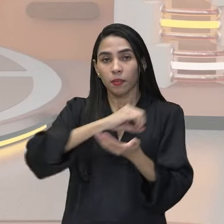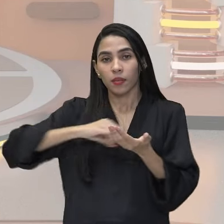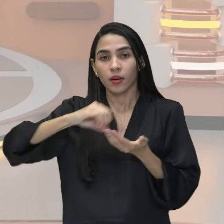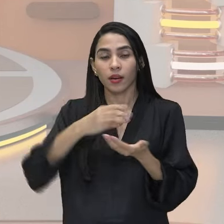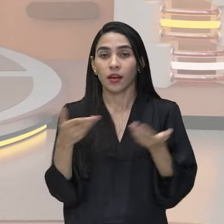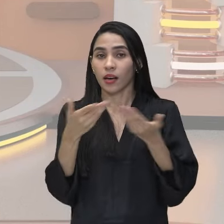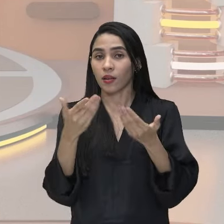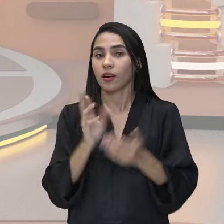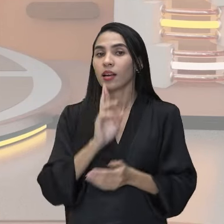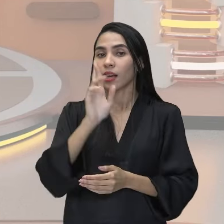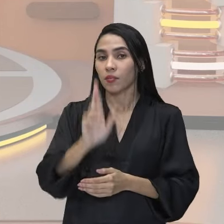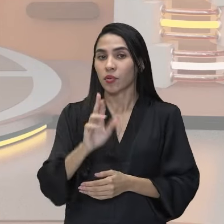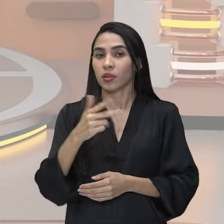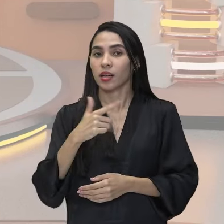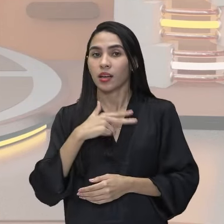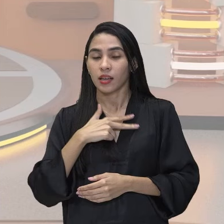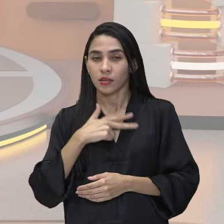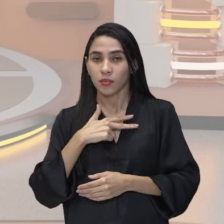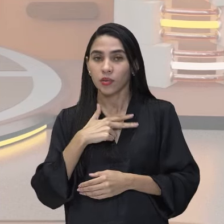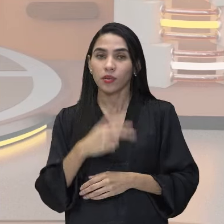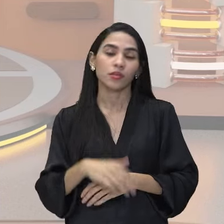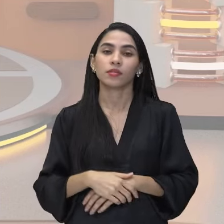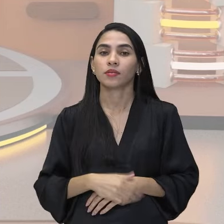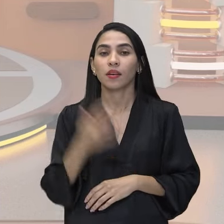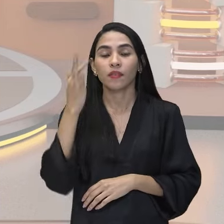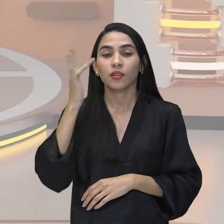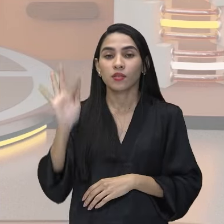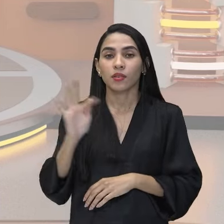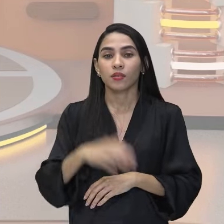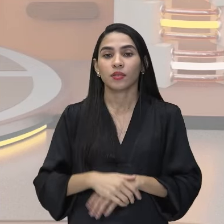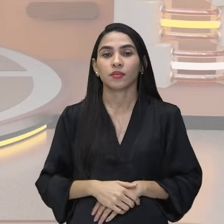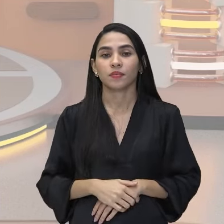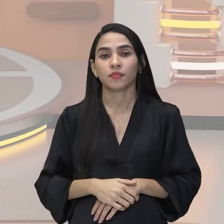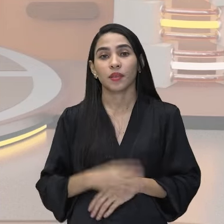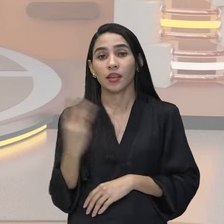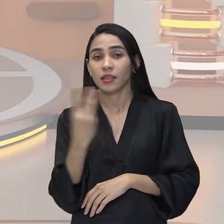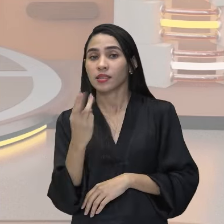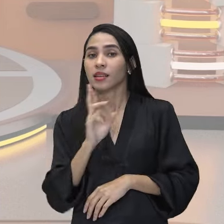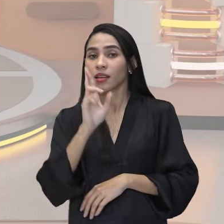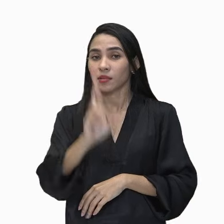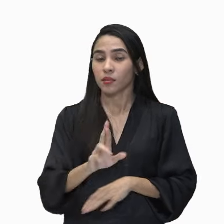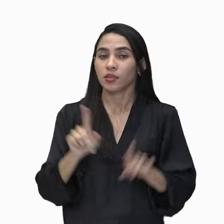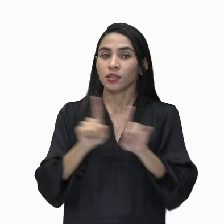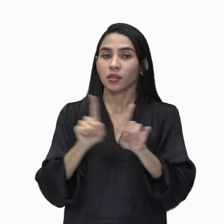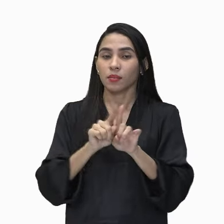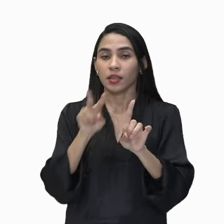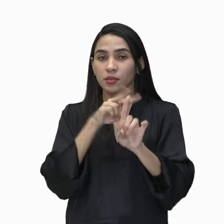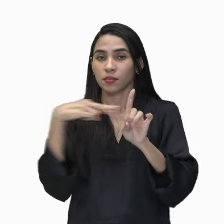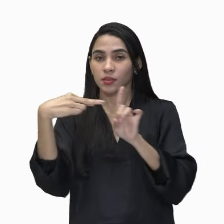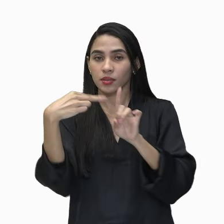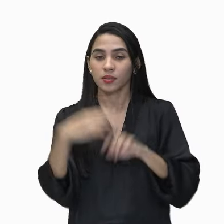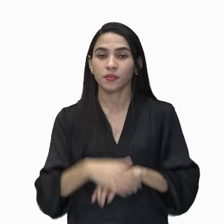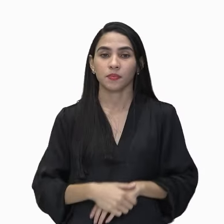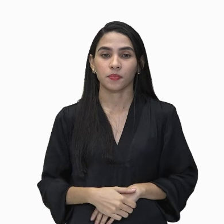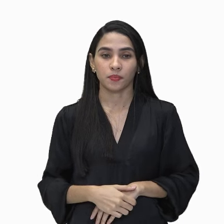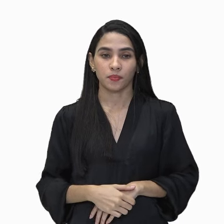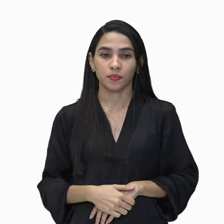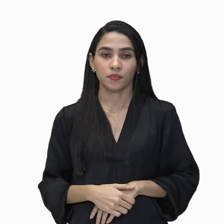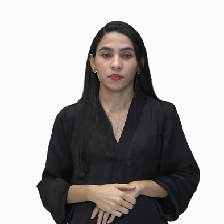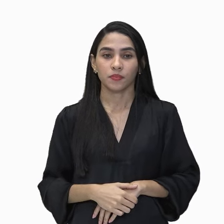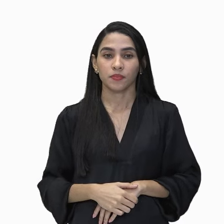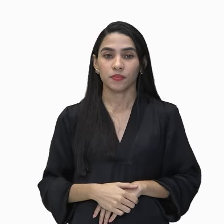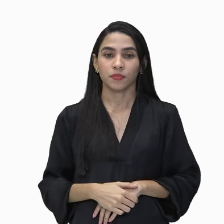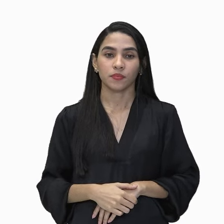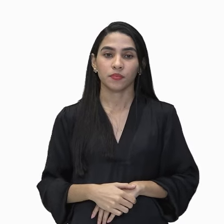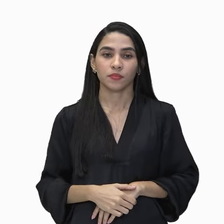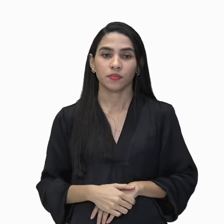a resposta antropológica, filosófica. E uma terceira resposta de visão da humanidade,